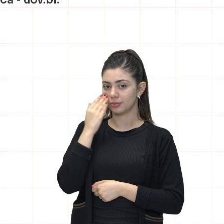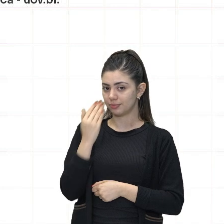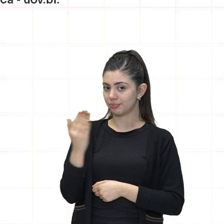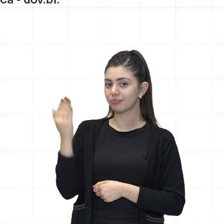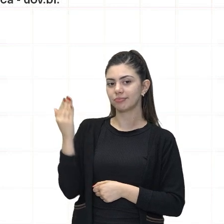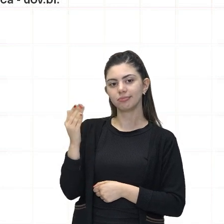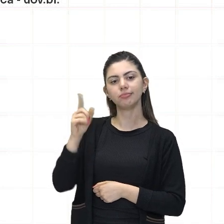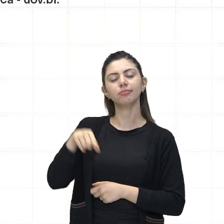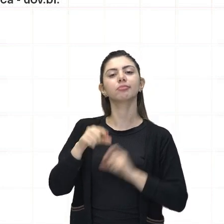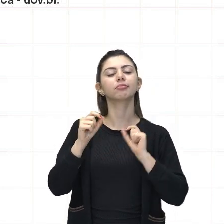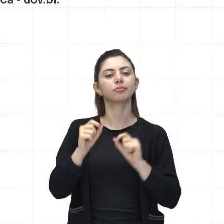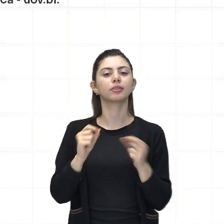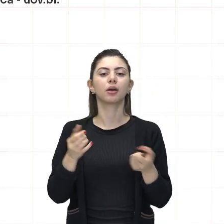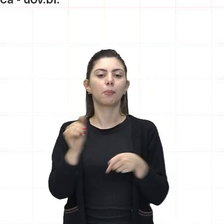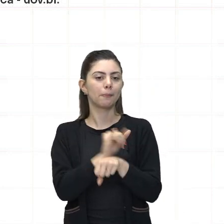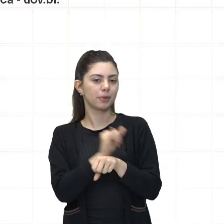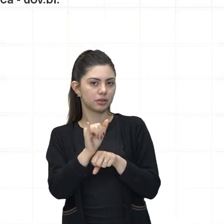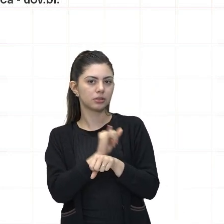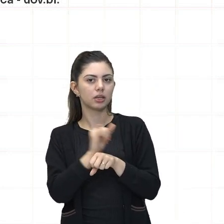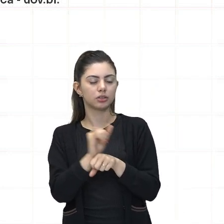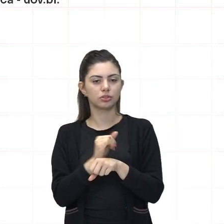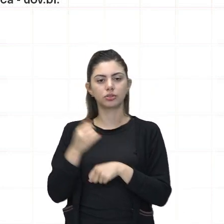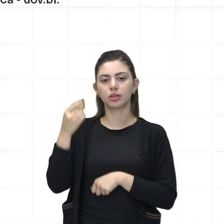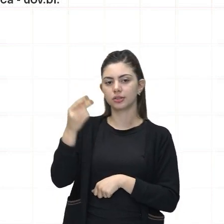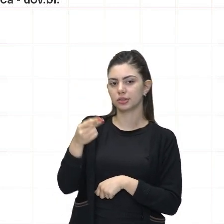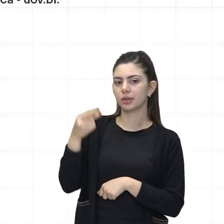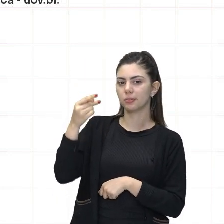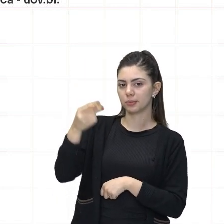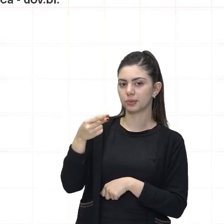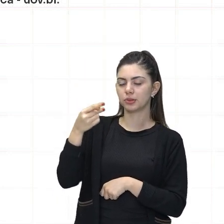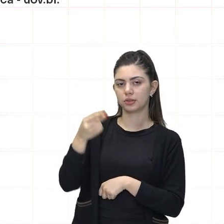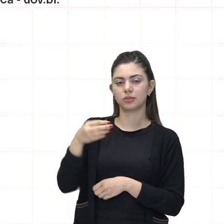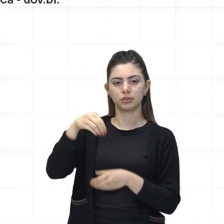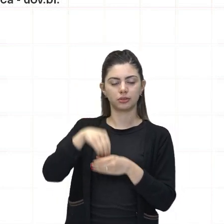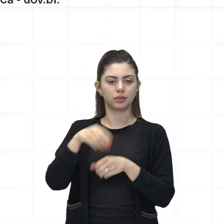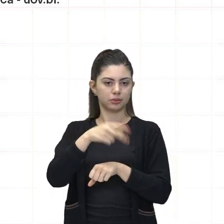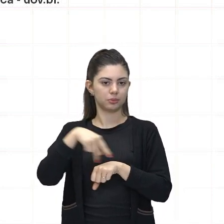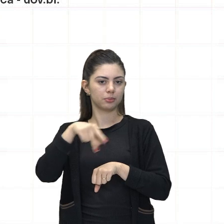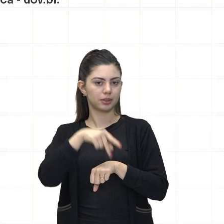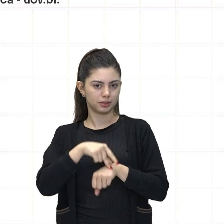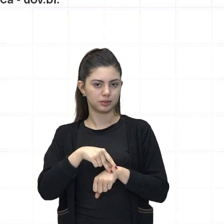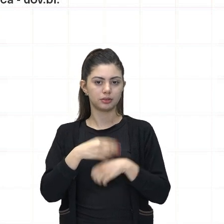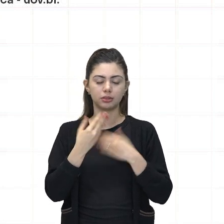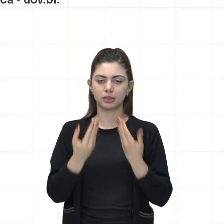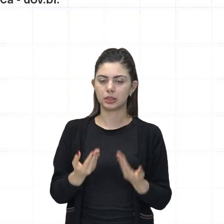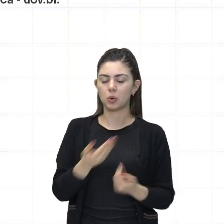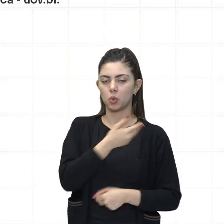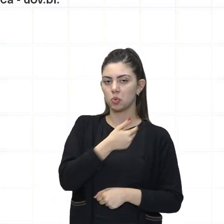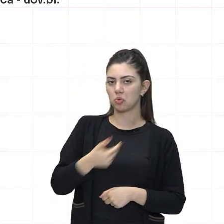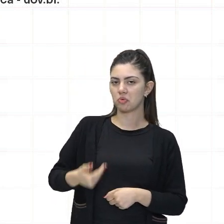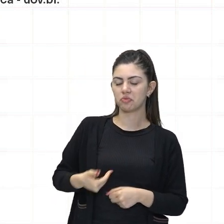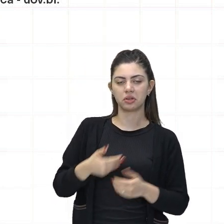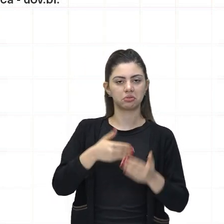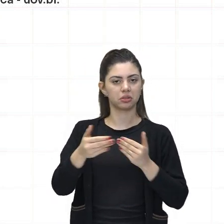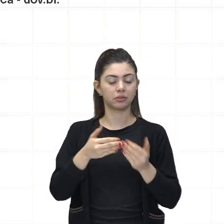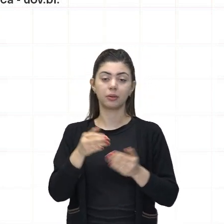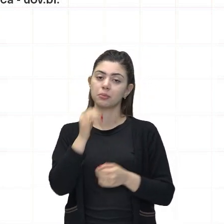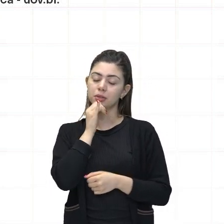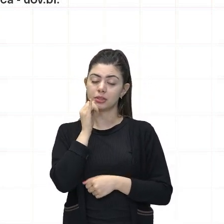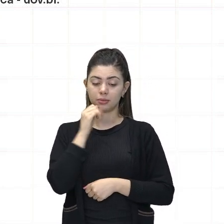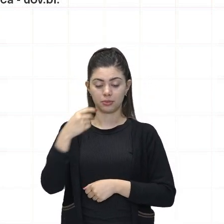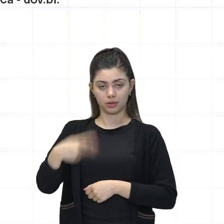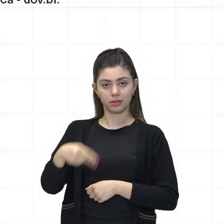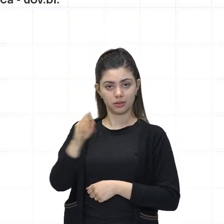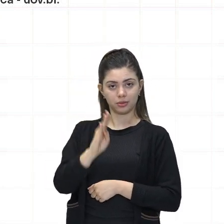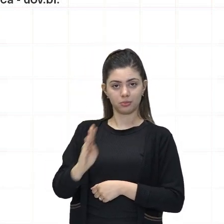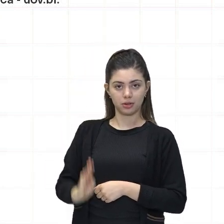um instrumento da chamada política externa de um país. Então, todo governo, né, o Brasil também, né, a gente não